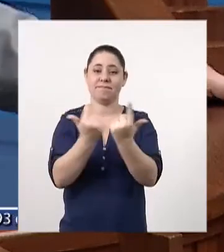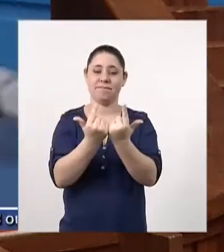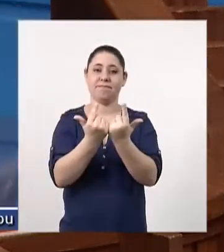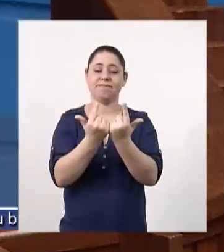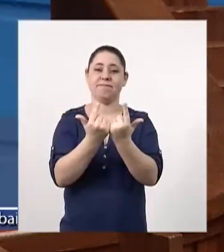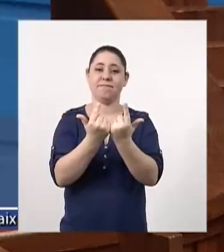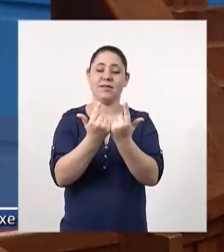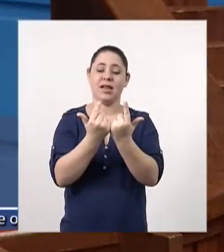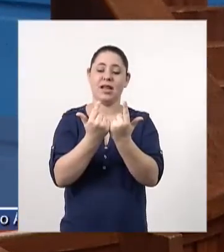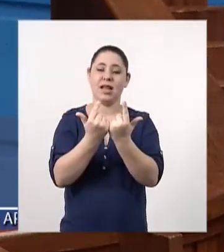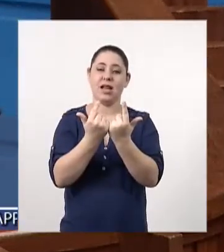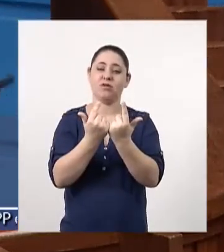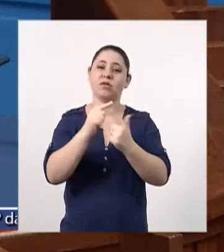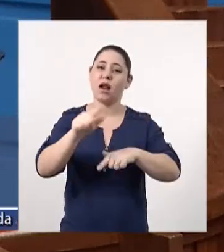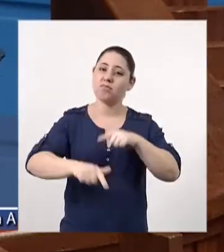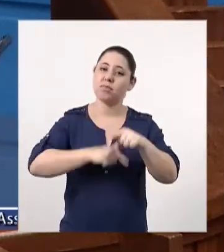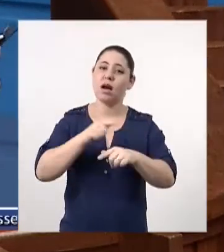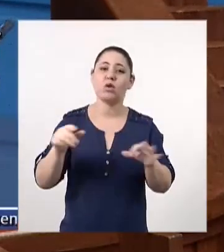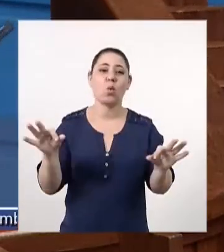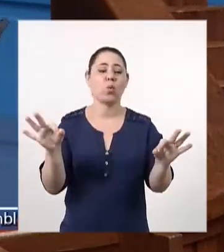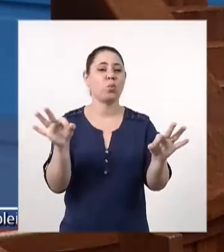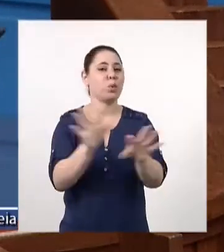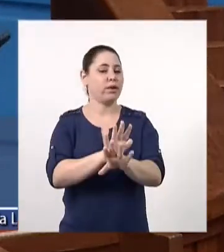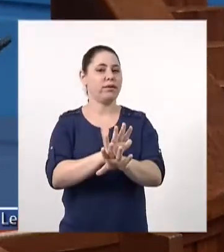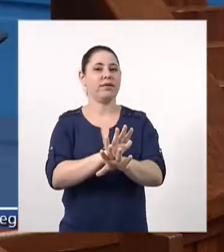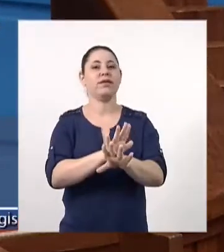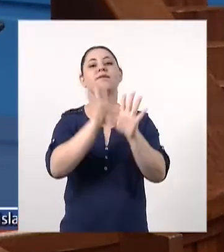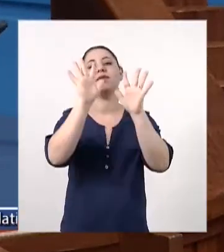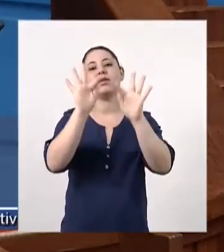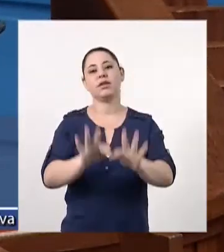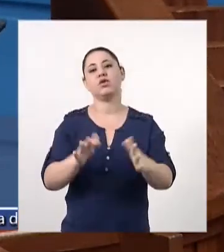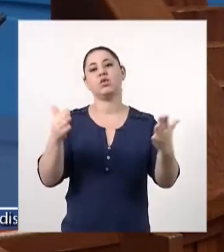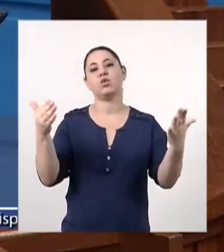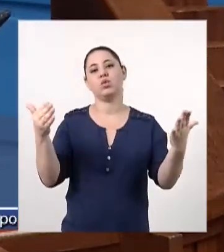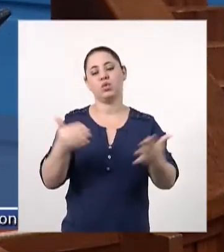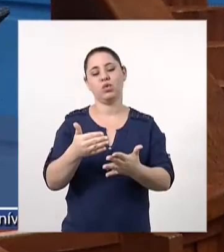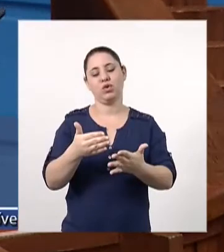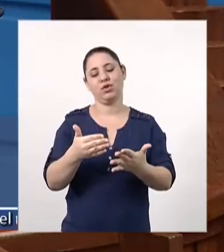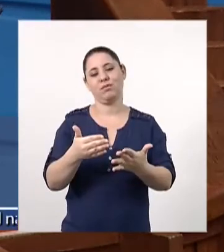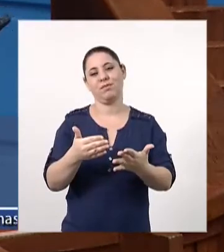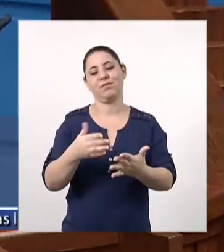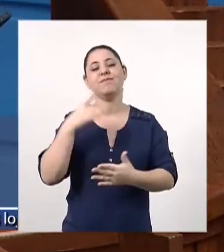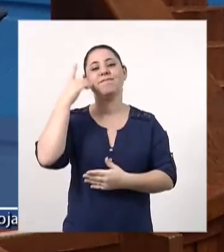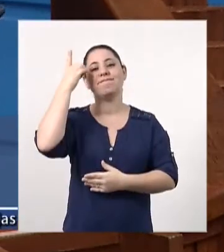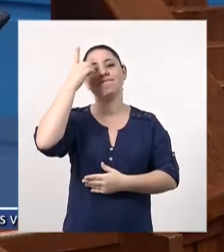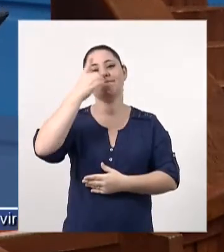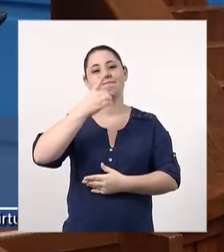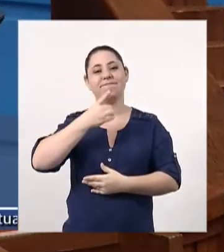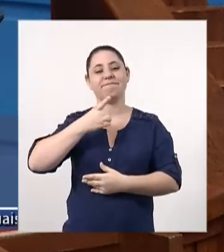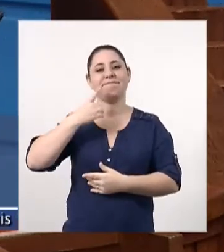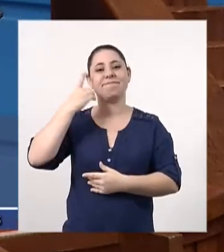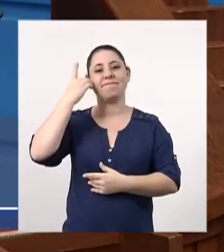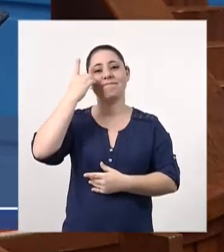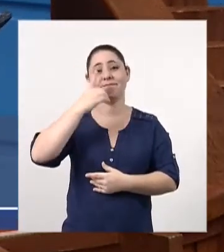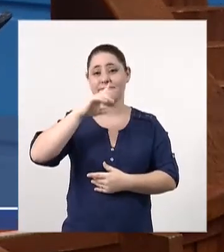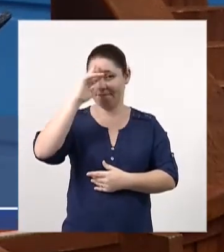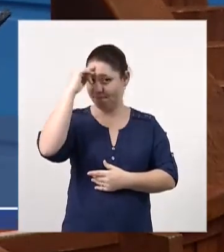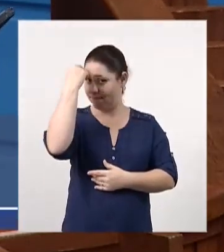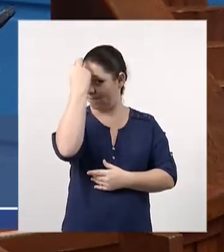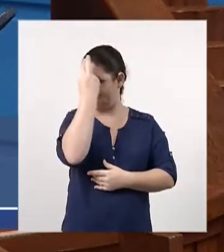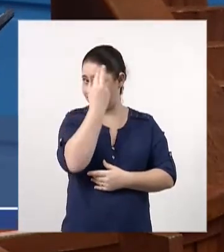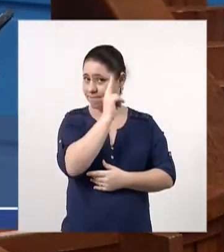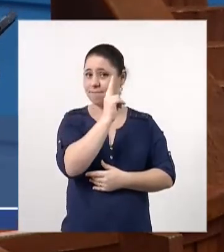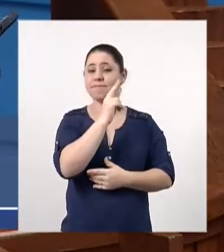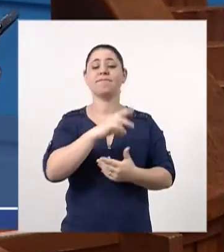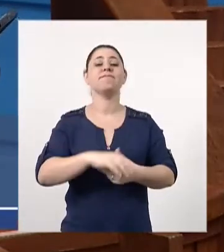pela missão cumprida. E aqui eu finalizo, meu caro deputado professor